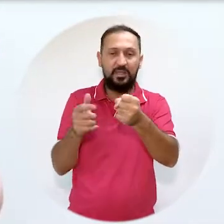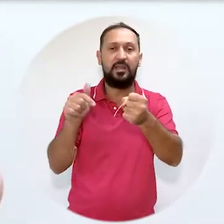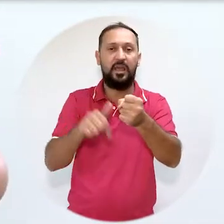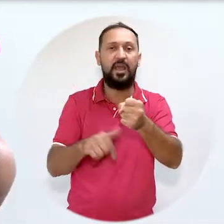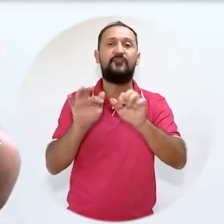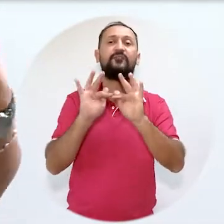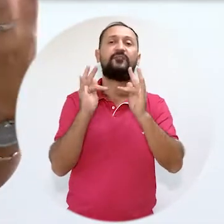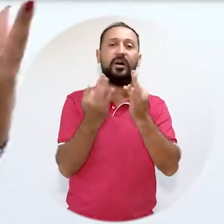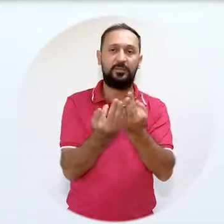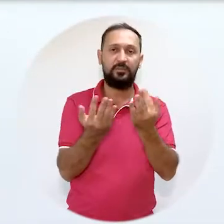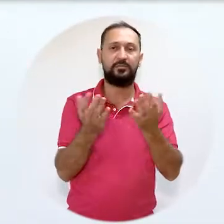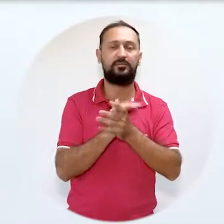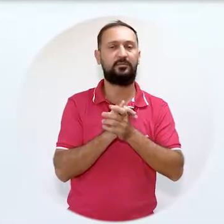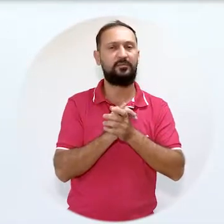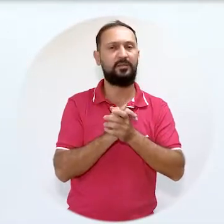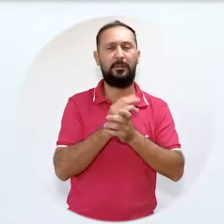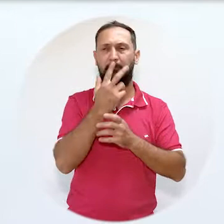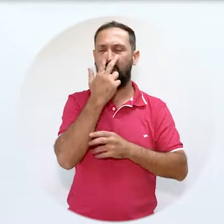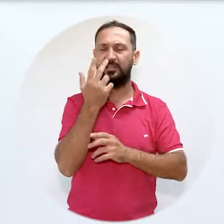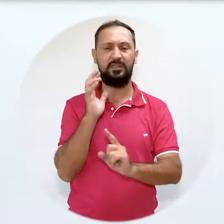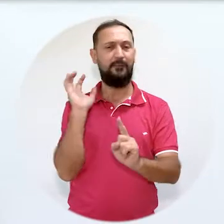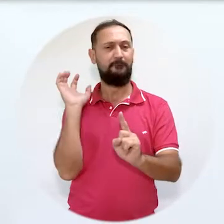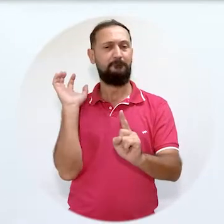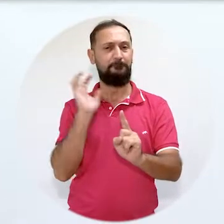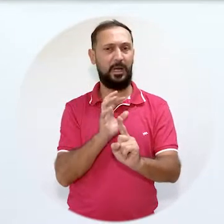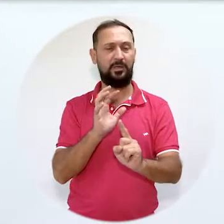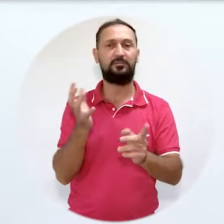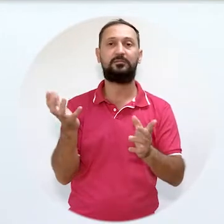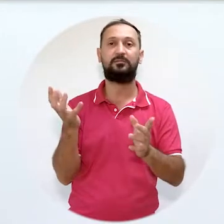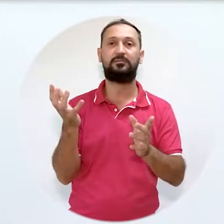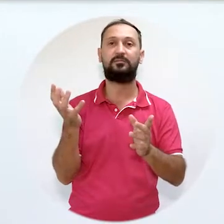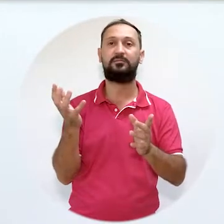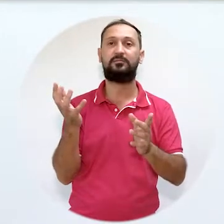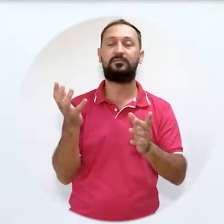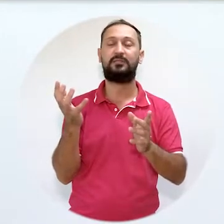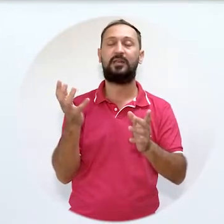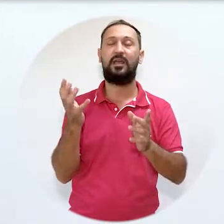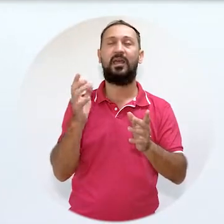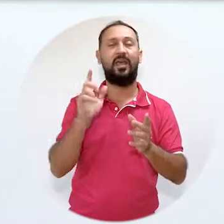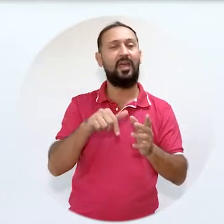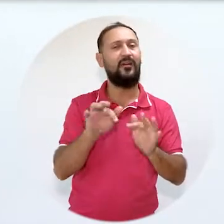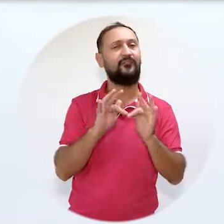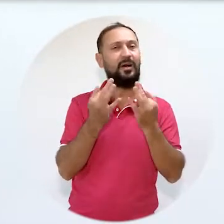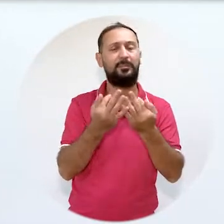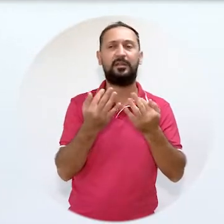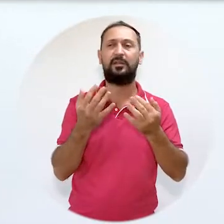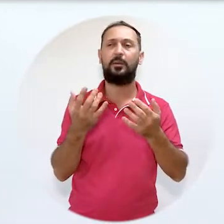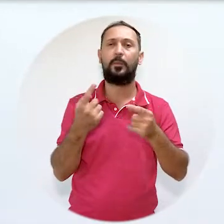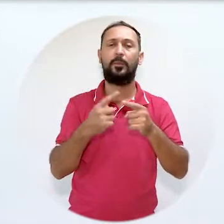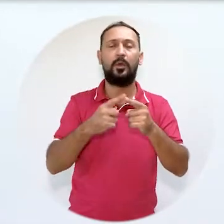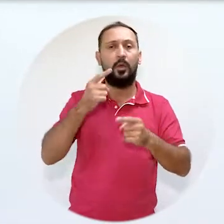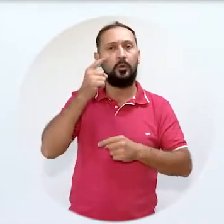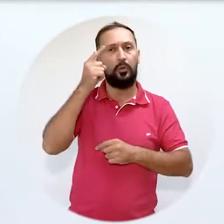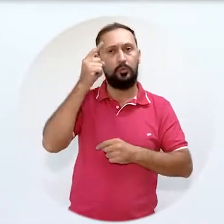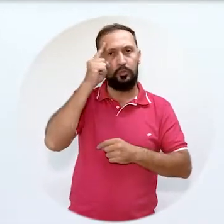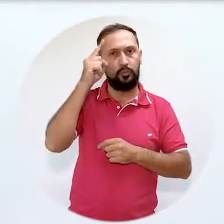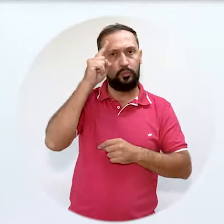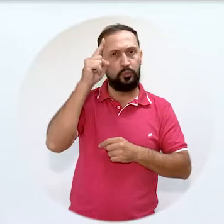E foi o que foi mais afetado nessa pandemia, foi a família, né? Uma convivência